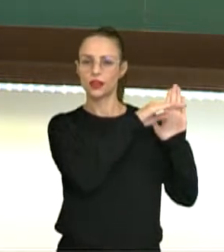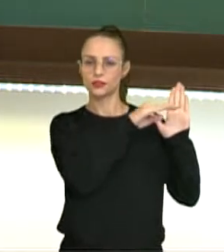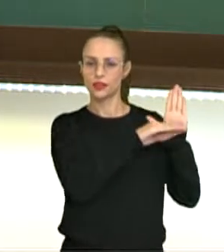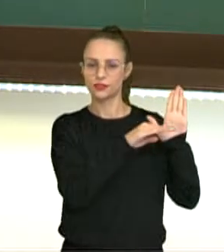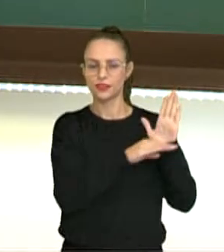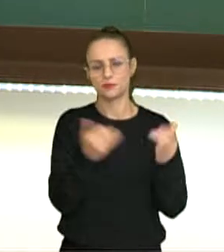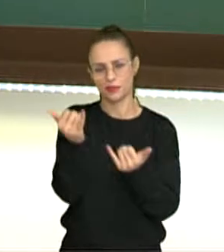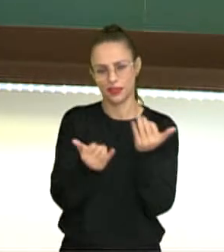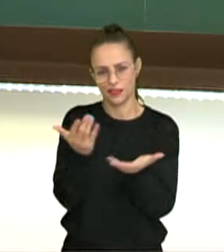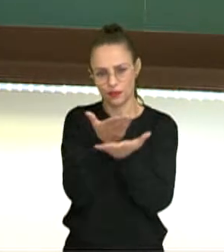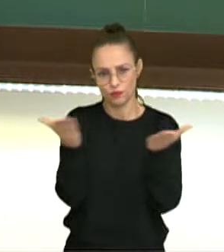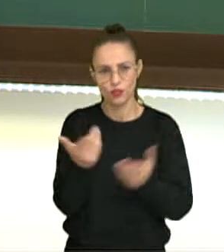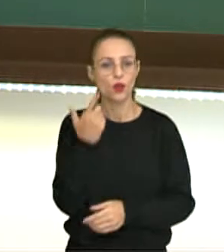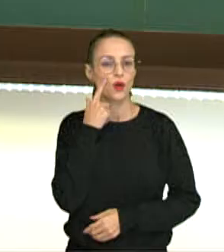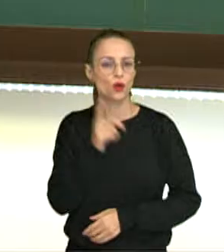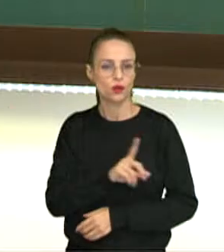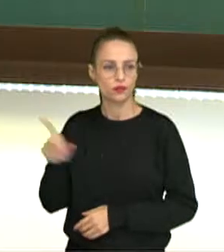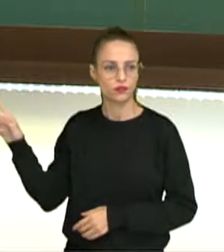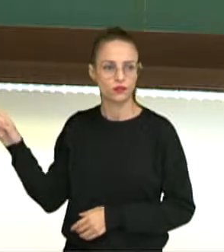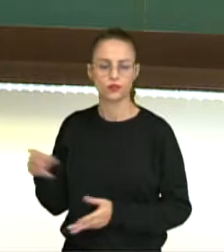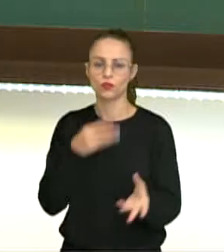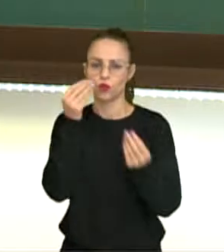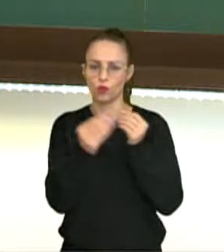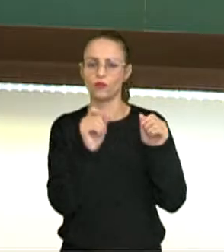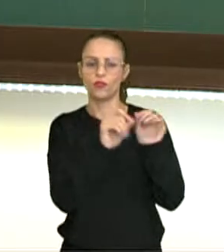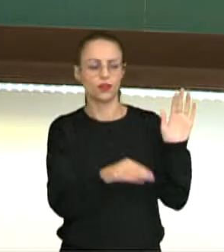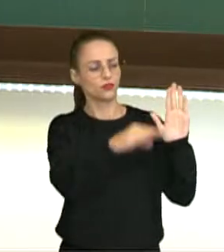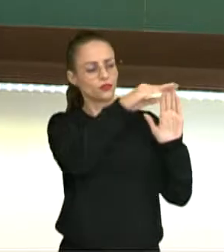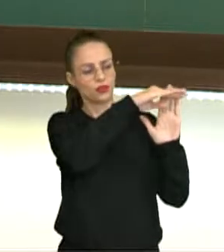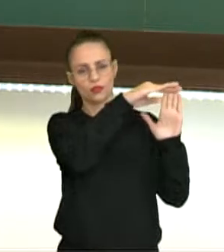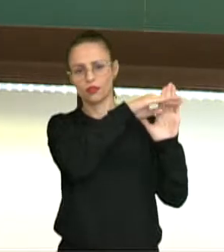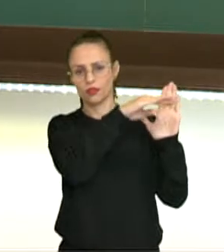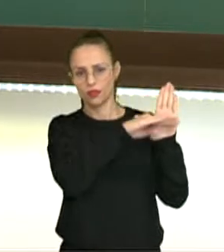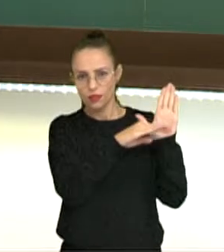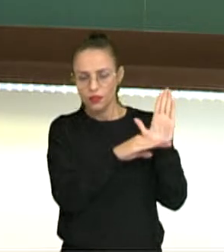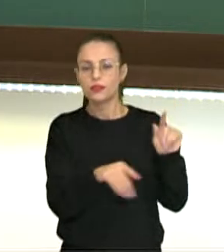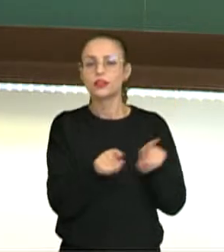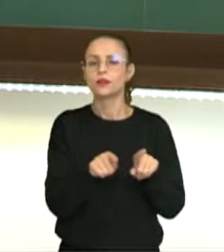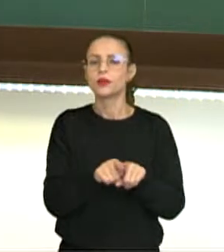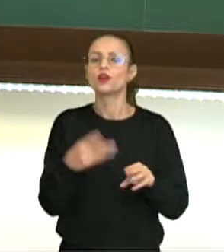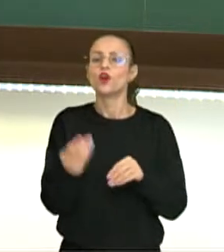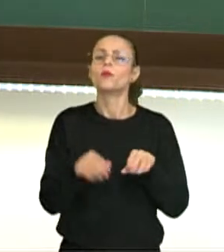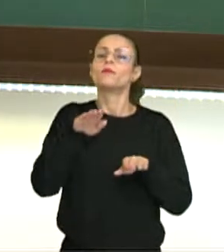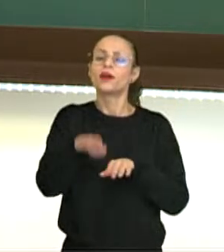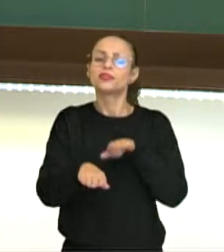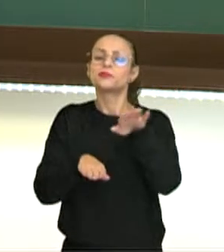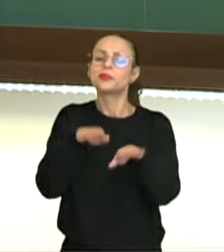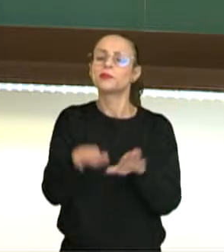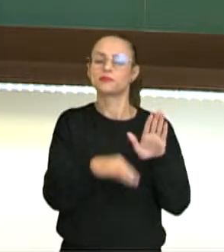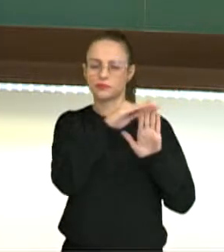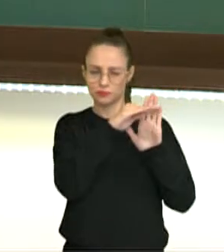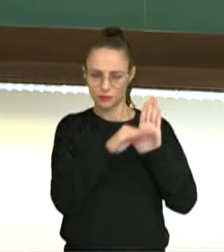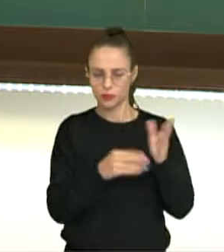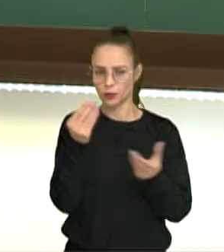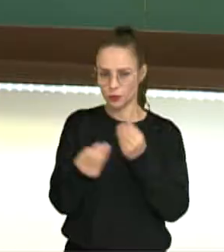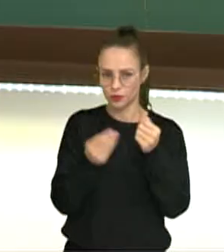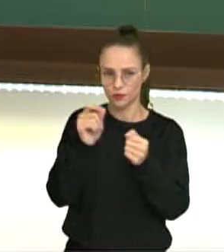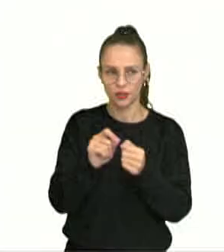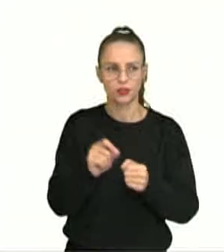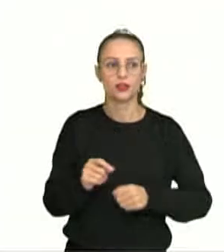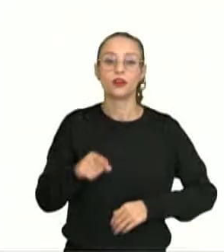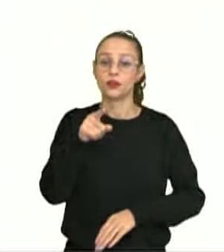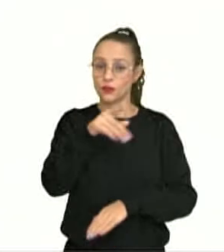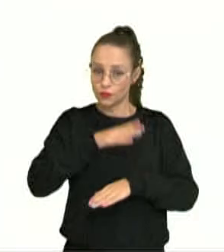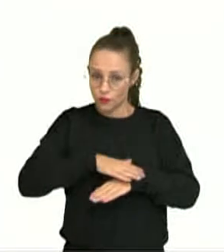brincadeira contigo, para você observar como se faz em tópicos, e coloquei um passo a passo. Como fazer?